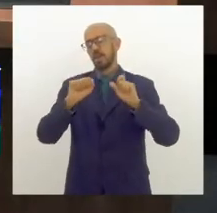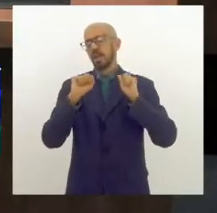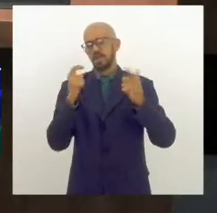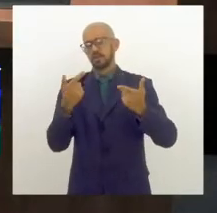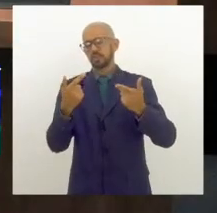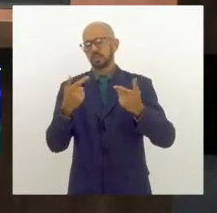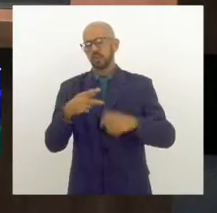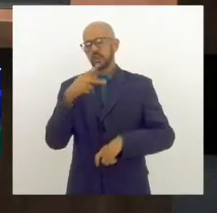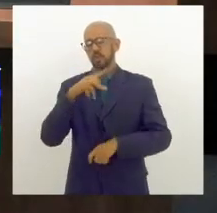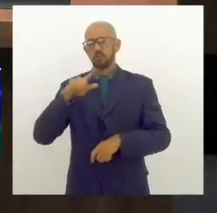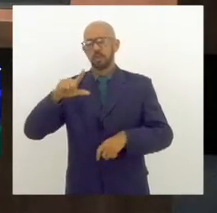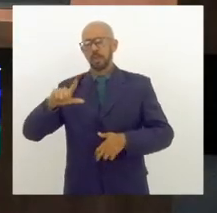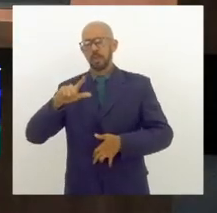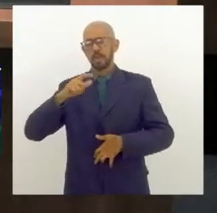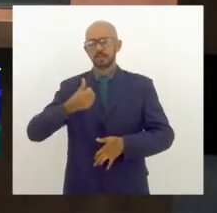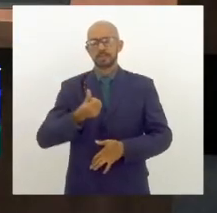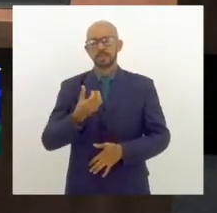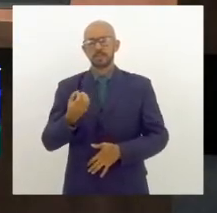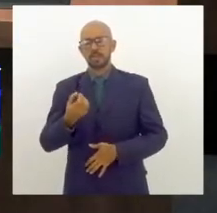lei número